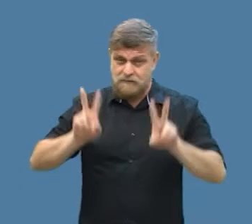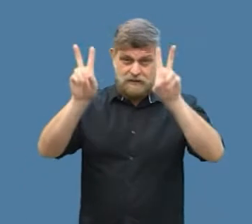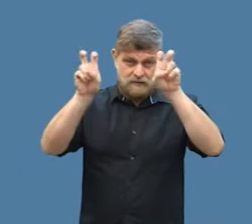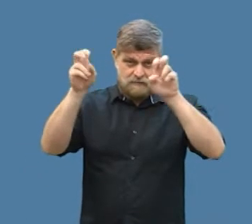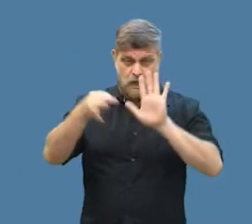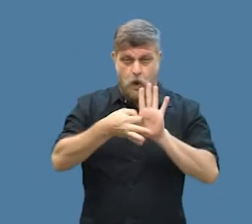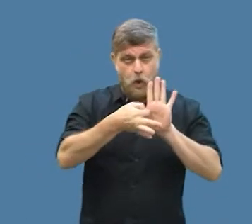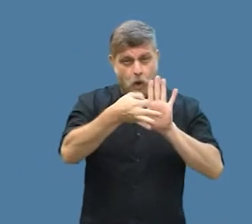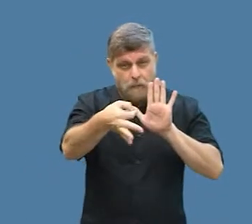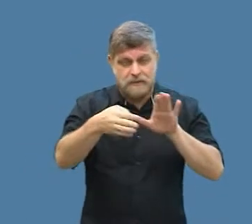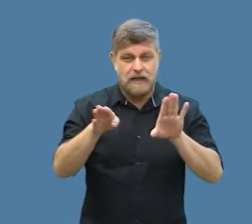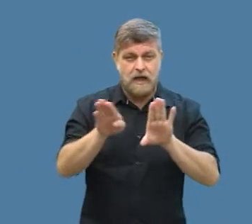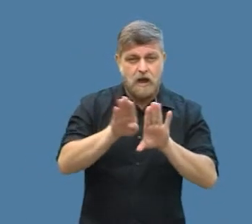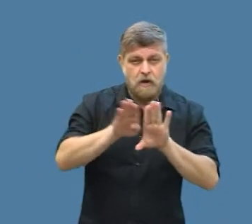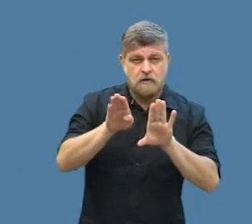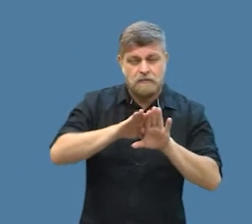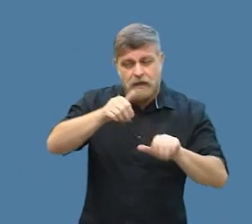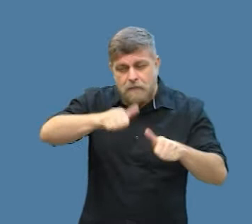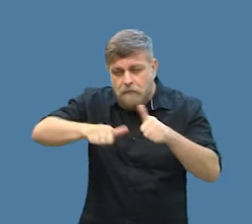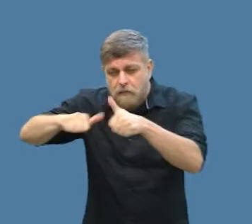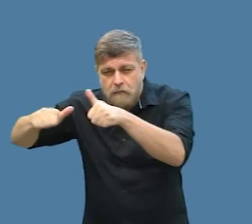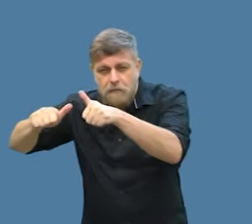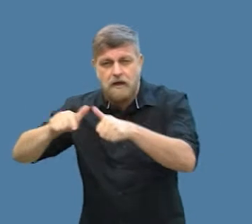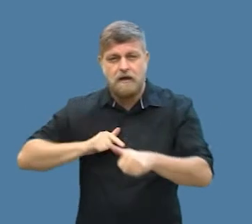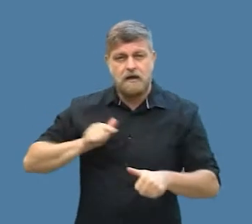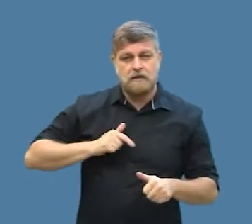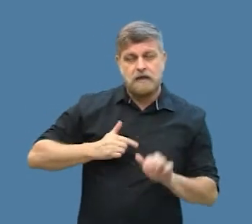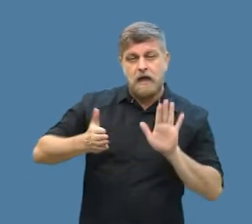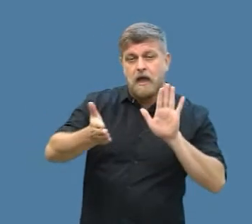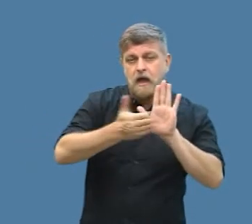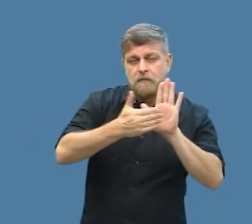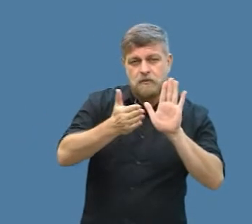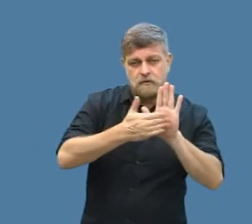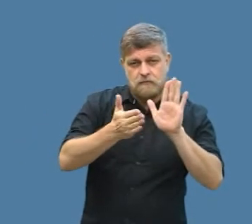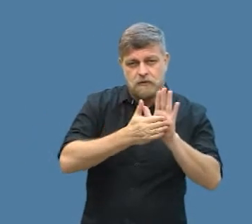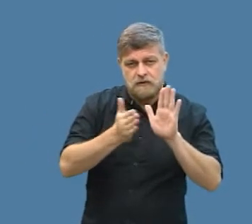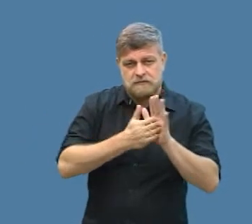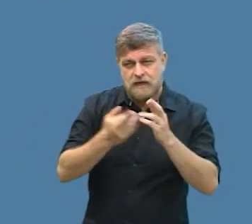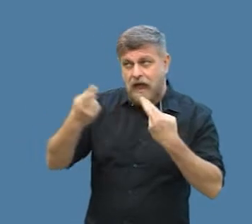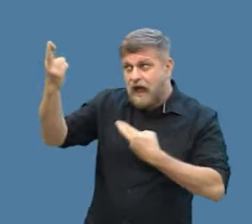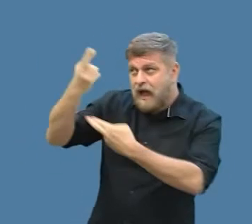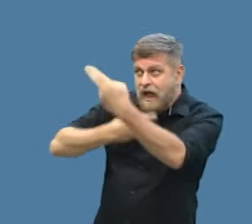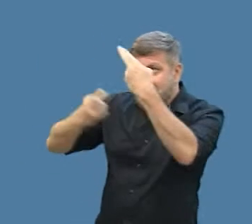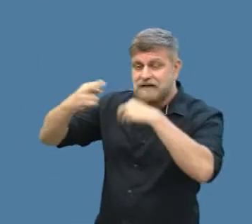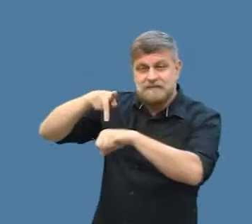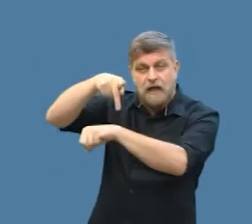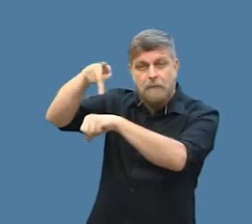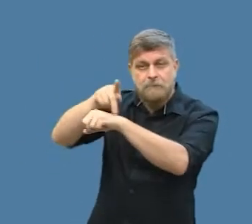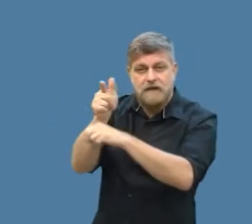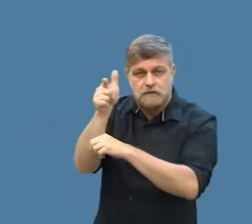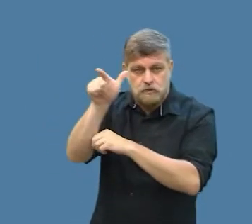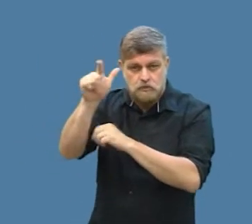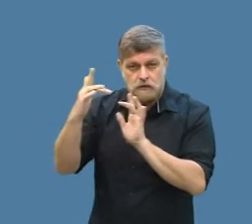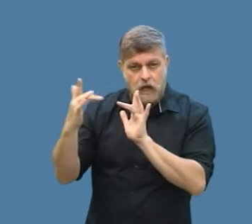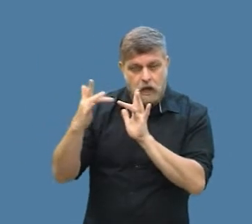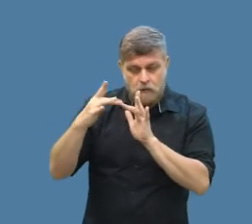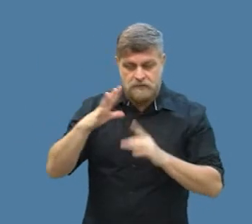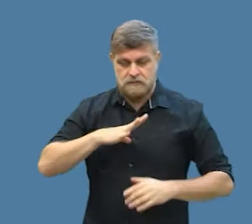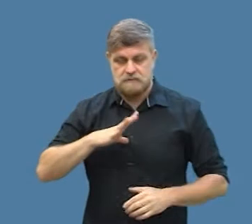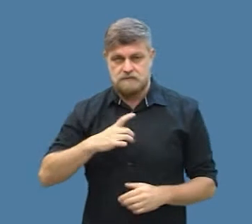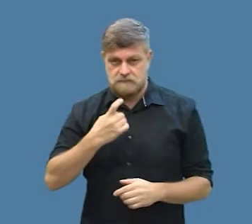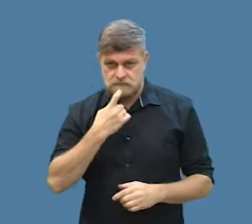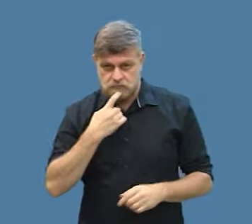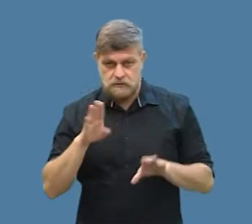matéria, opinar ou emitir parecer sobre as proposições relativas às relações internacionais ligadas